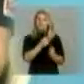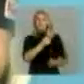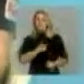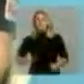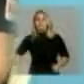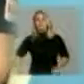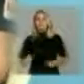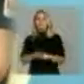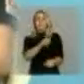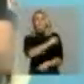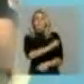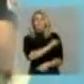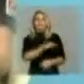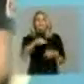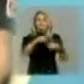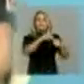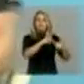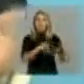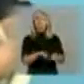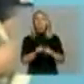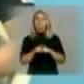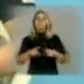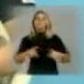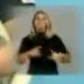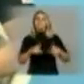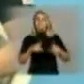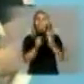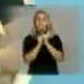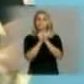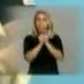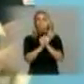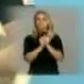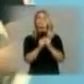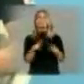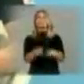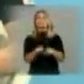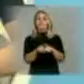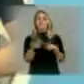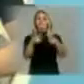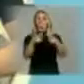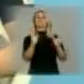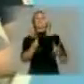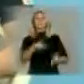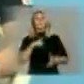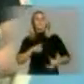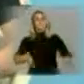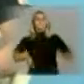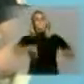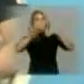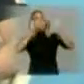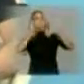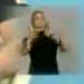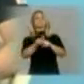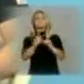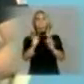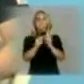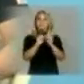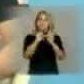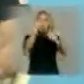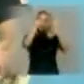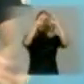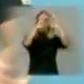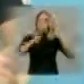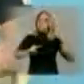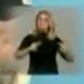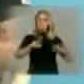Rio, junto ao governo do município, tentar com iniciativa privada. A gente já tem o prédio onde vai ser o museu, tentar montar o Museu da Hanseníase,